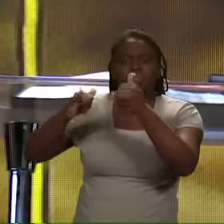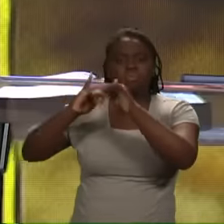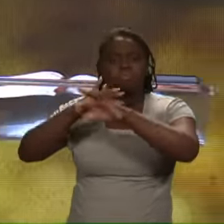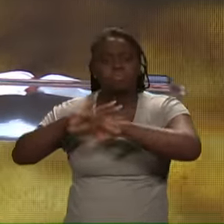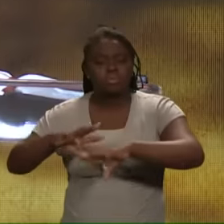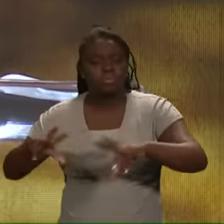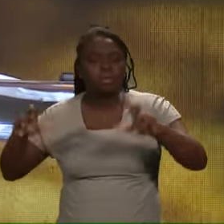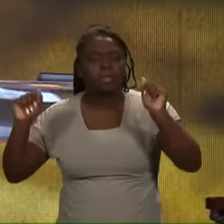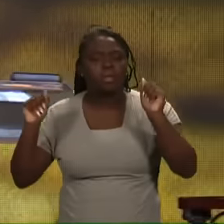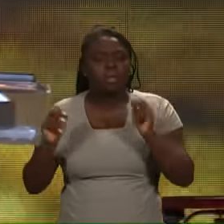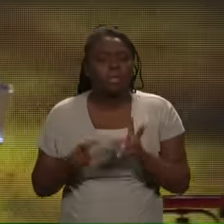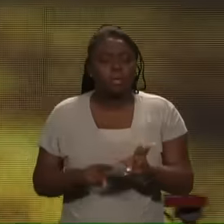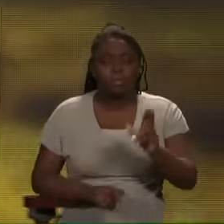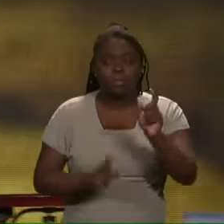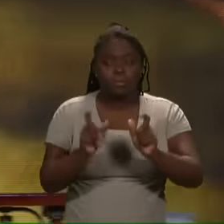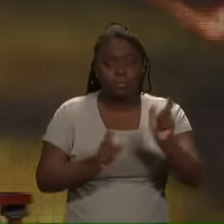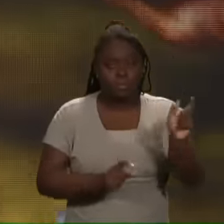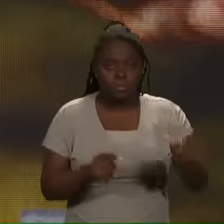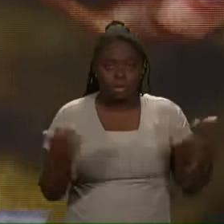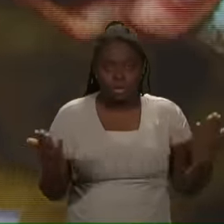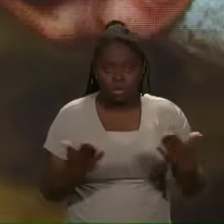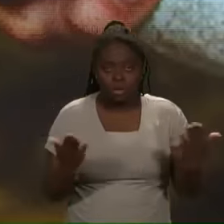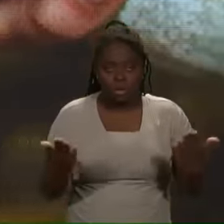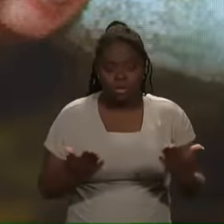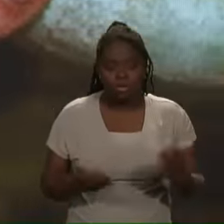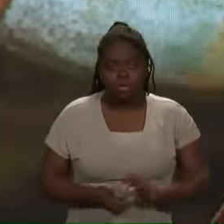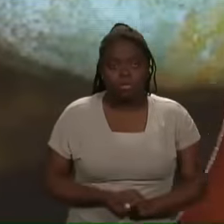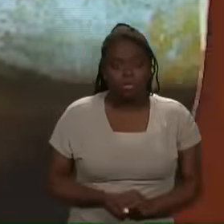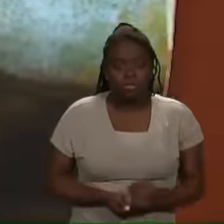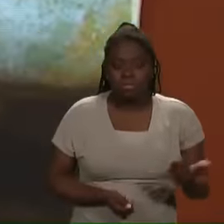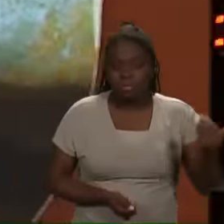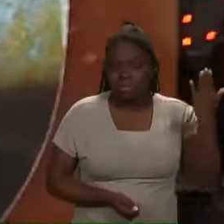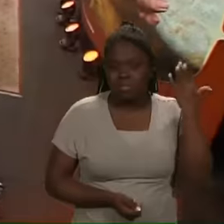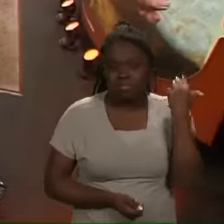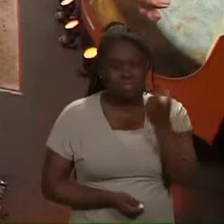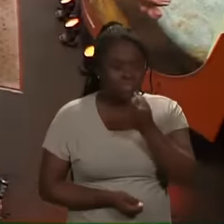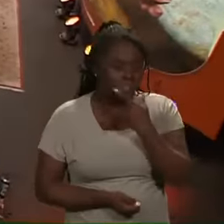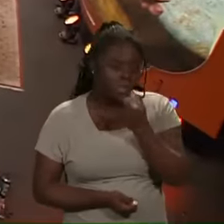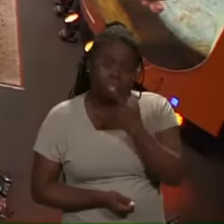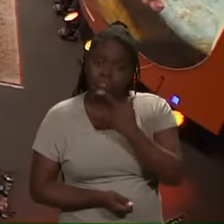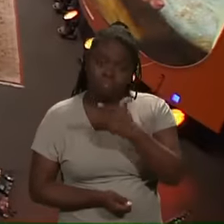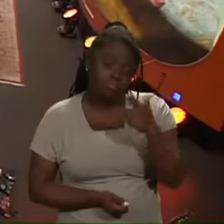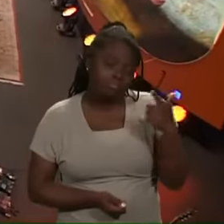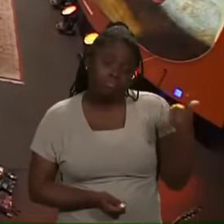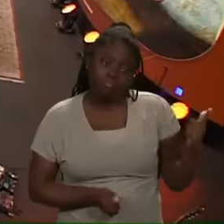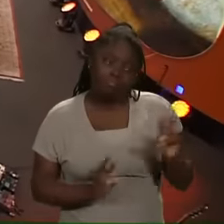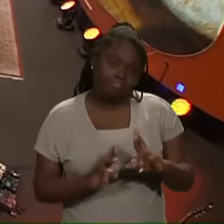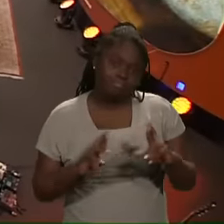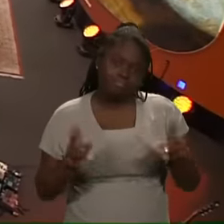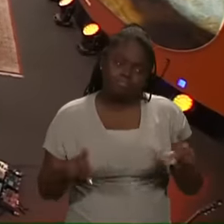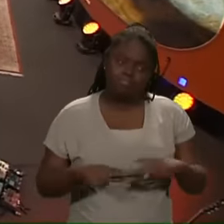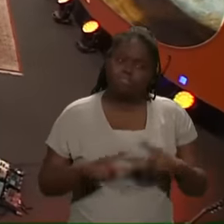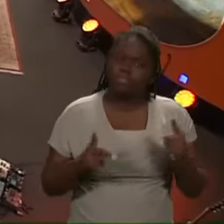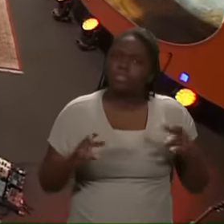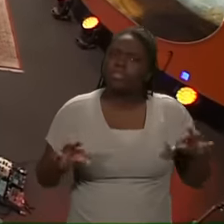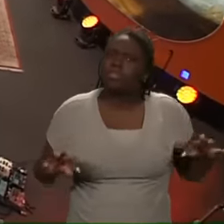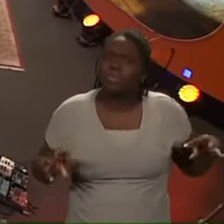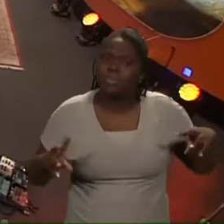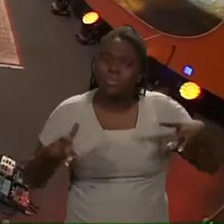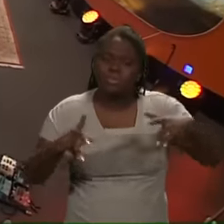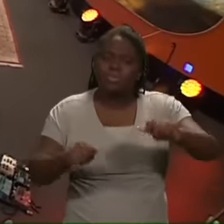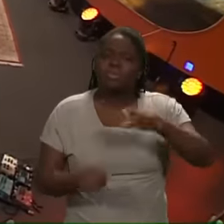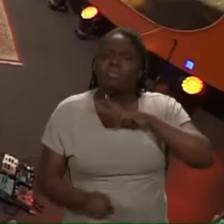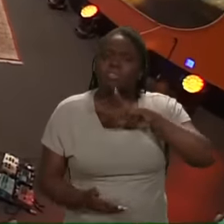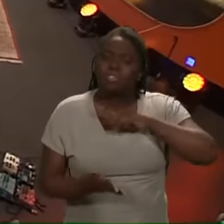Do mesmo modo como as pessoas hoje, naquela época não tinha muito remédio, era diferente. Mas todo mundo tinha óleo, todo mundo